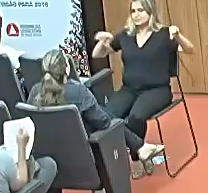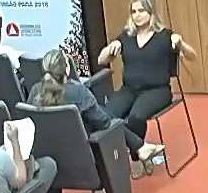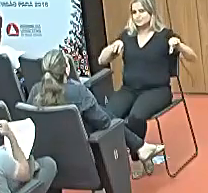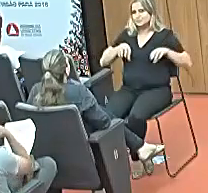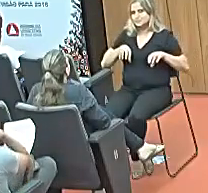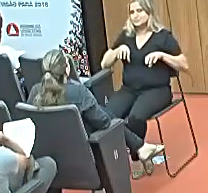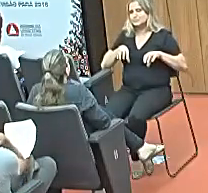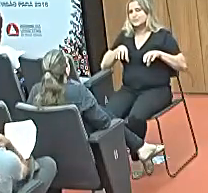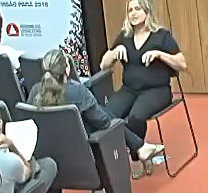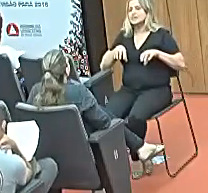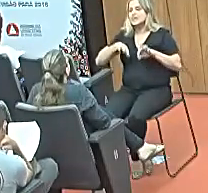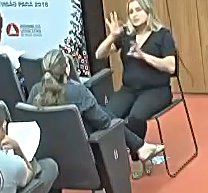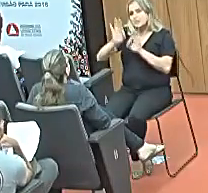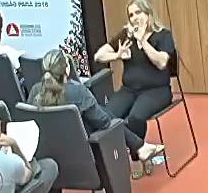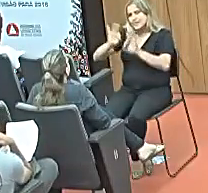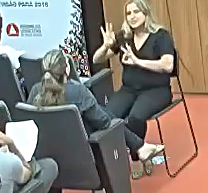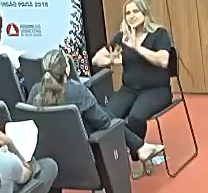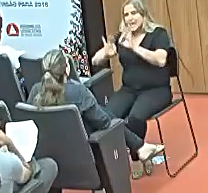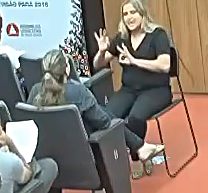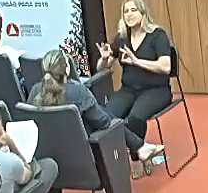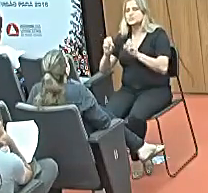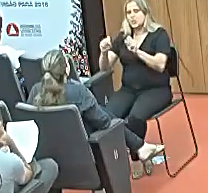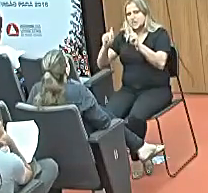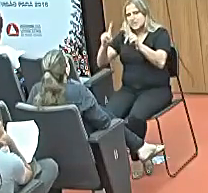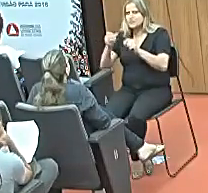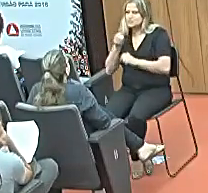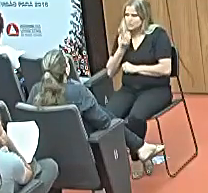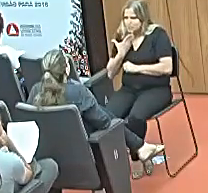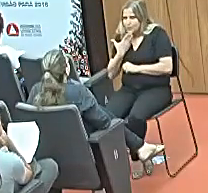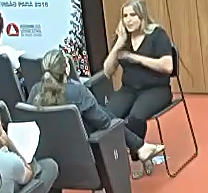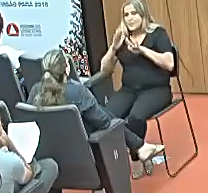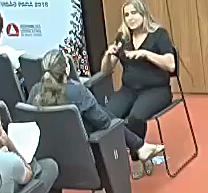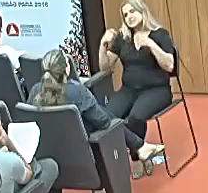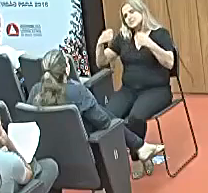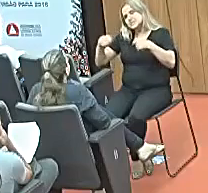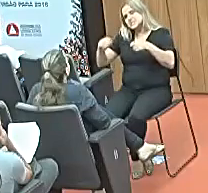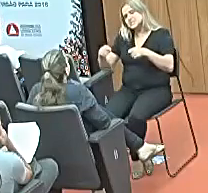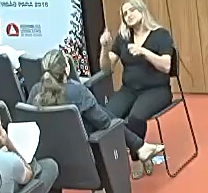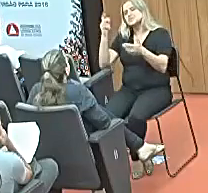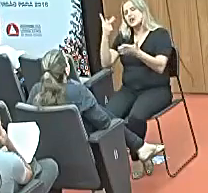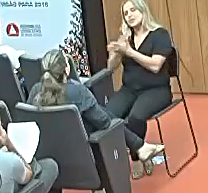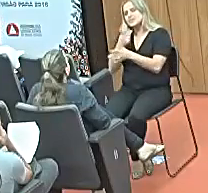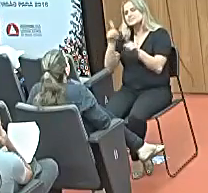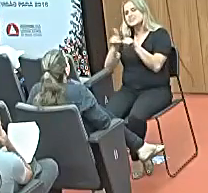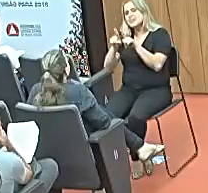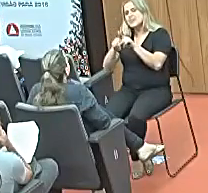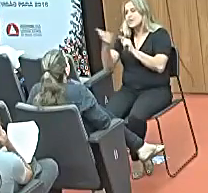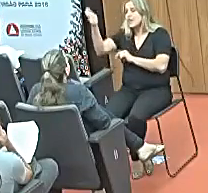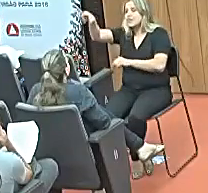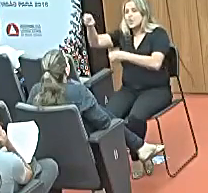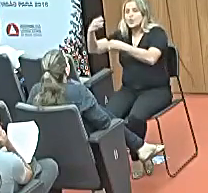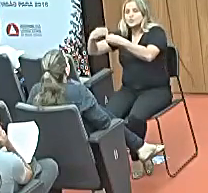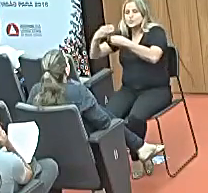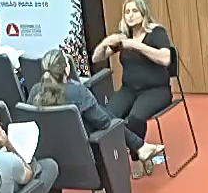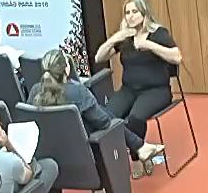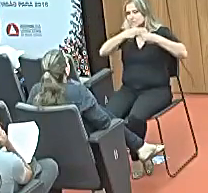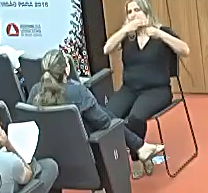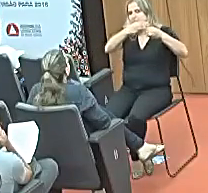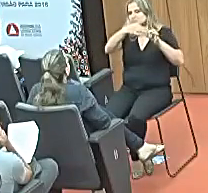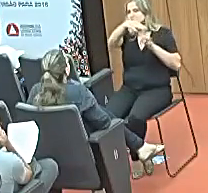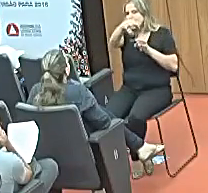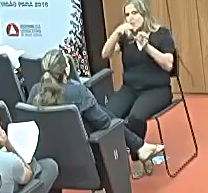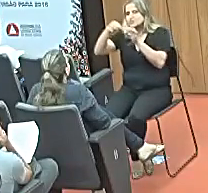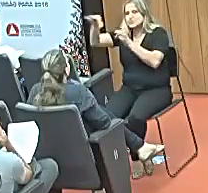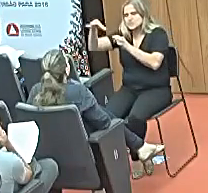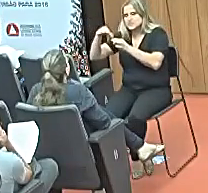dias na muito bem planejado e coloca o ordenado pela condição ele seja resultado inclusive de um trabalho prévio que possa começar